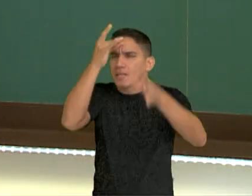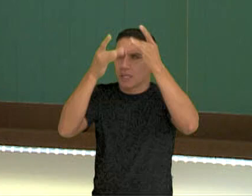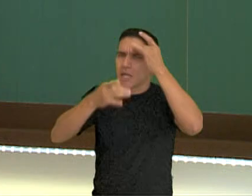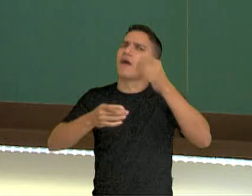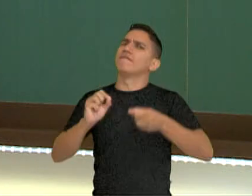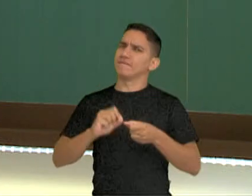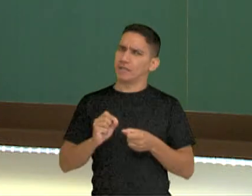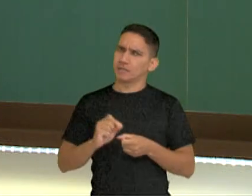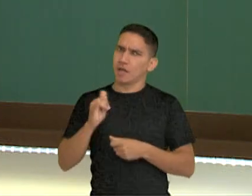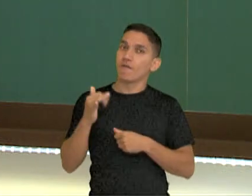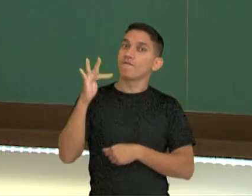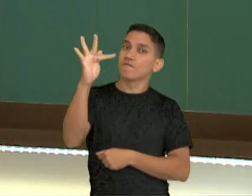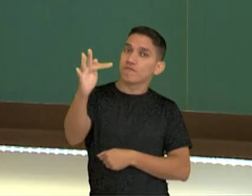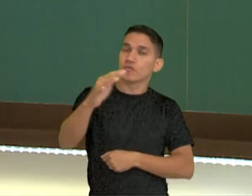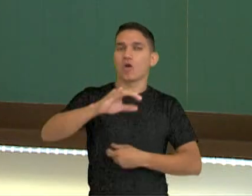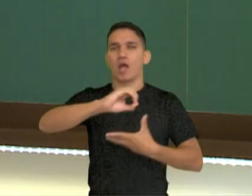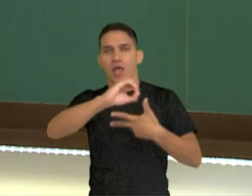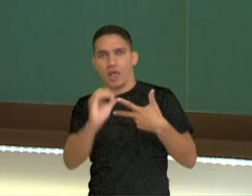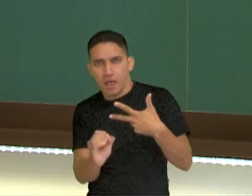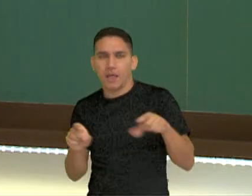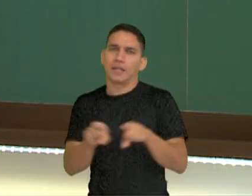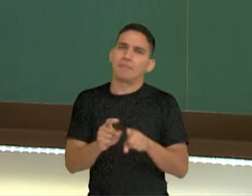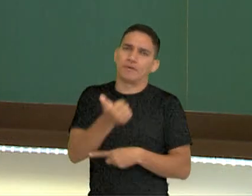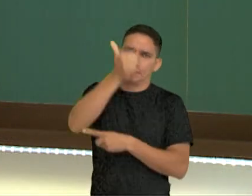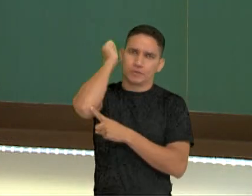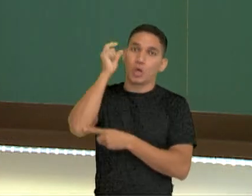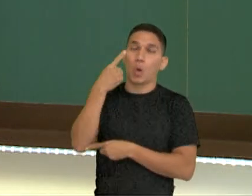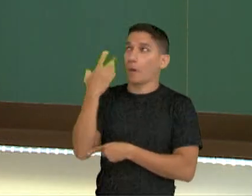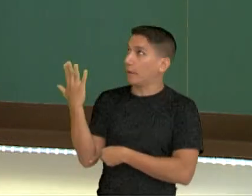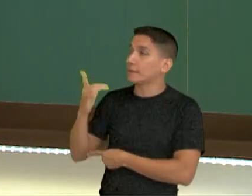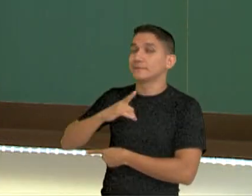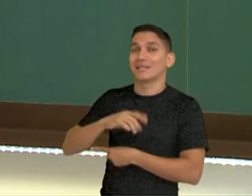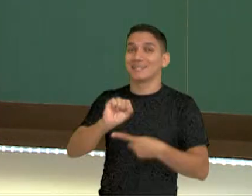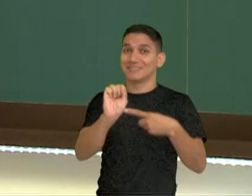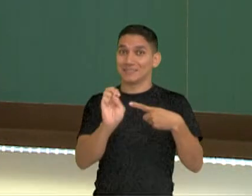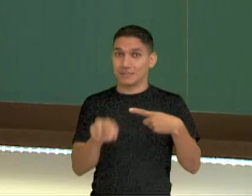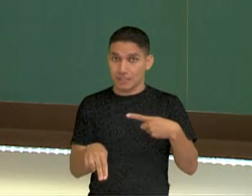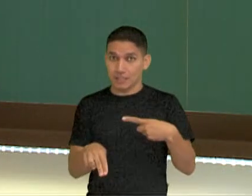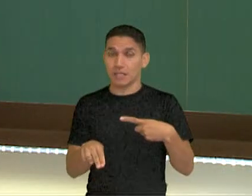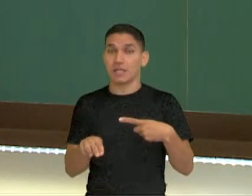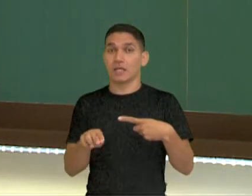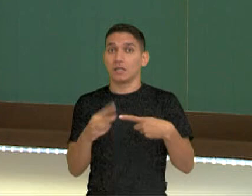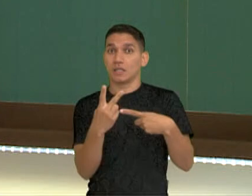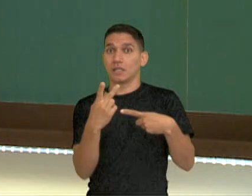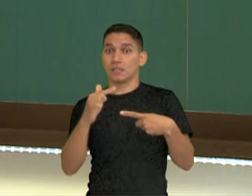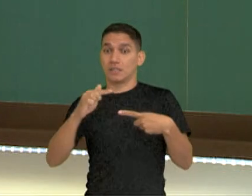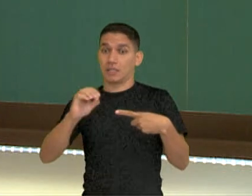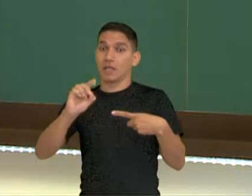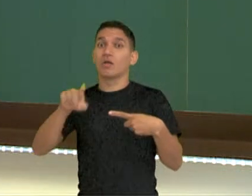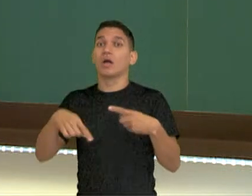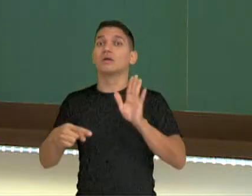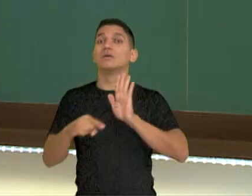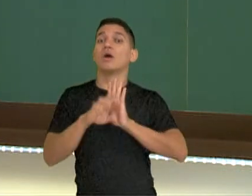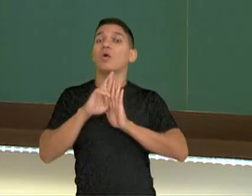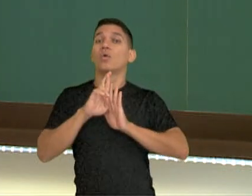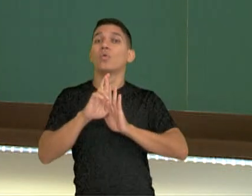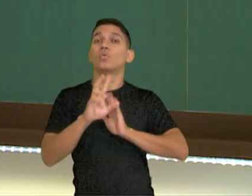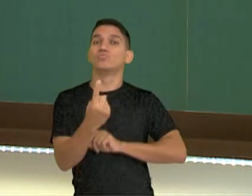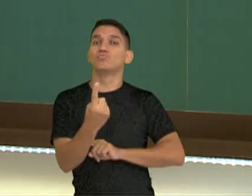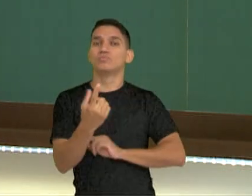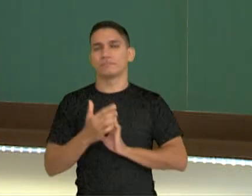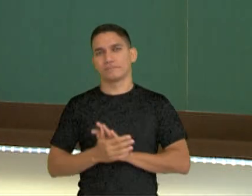preparando para um Enem, para um vestibular, né? Então, o seno de 270 é menos 1. Por quê? Porque o 270 está no eixo